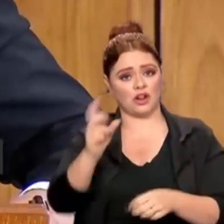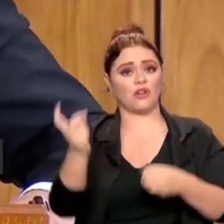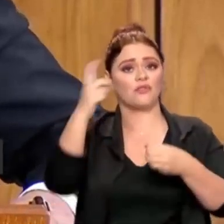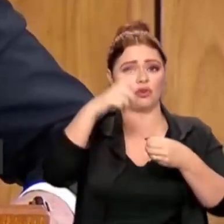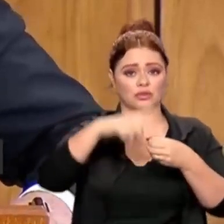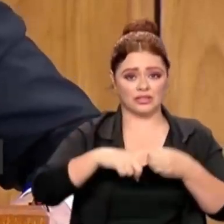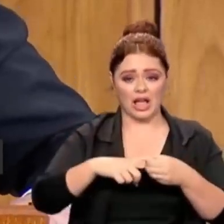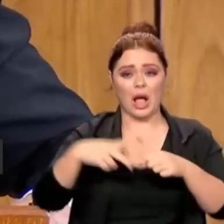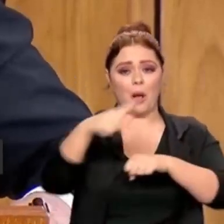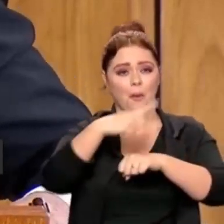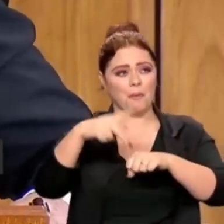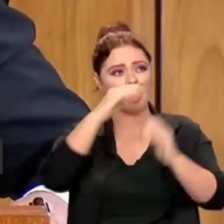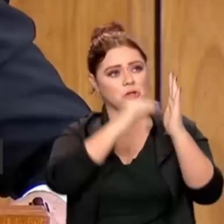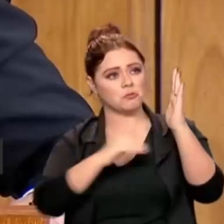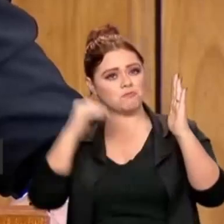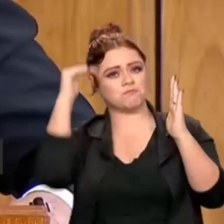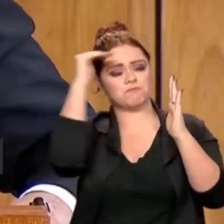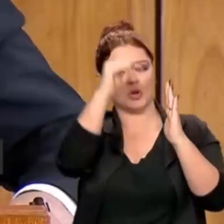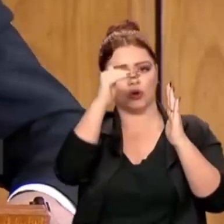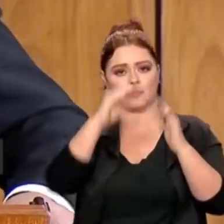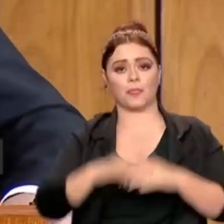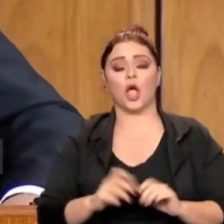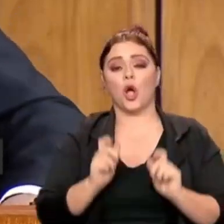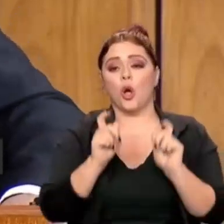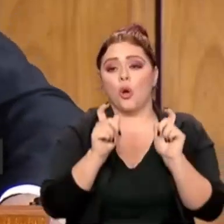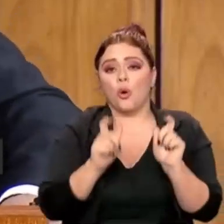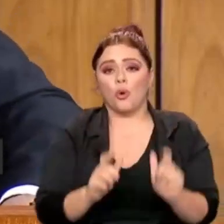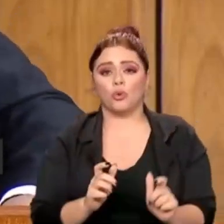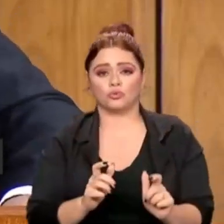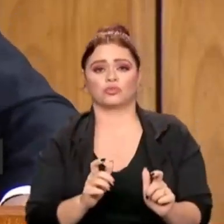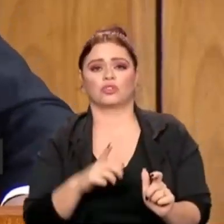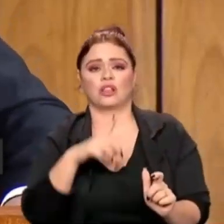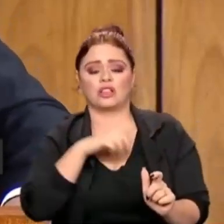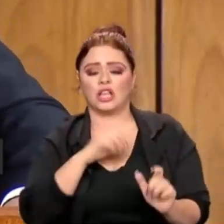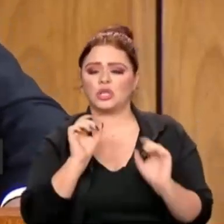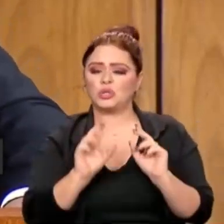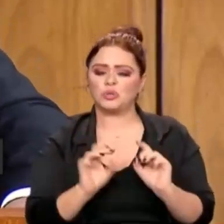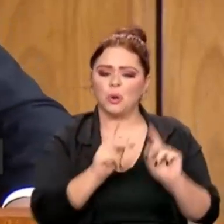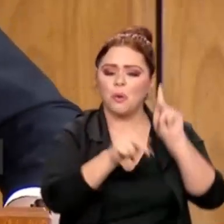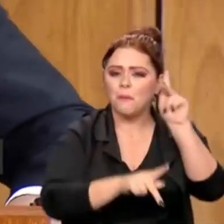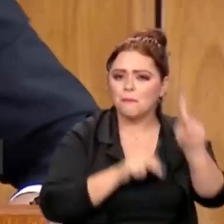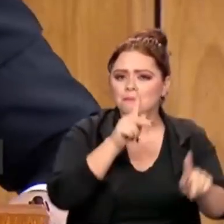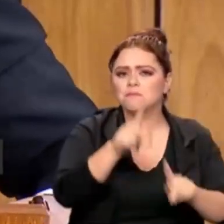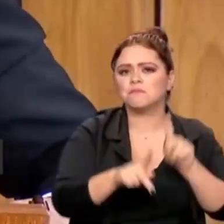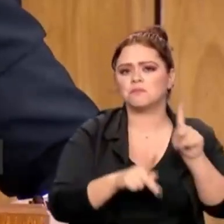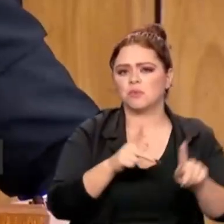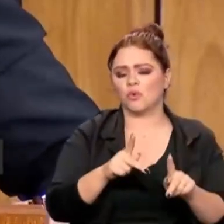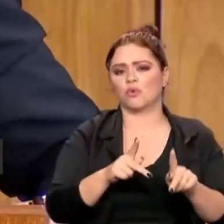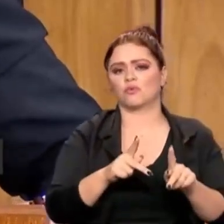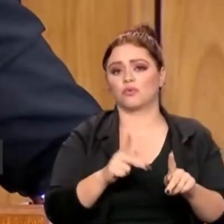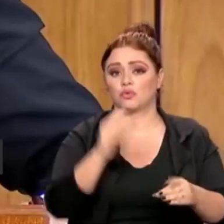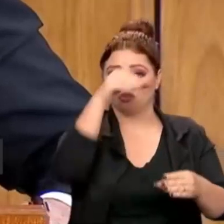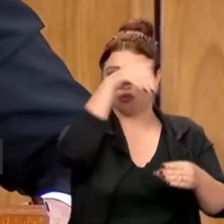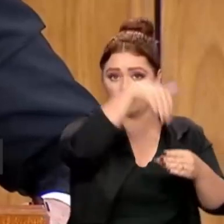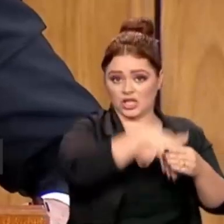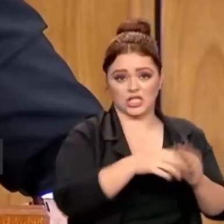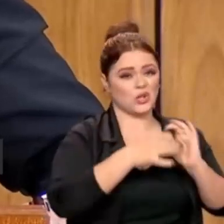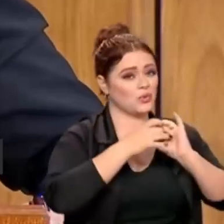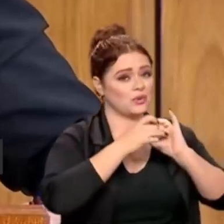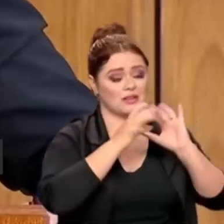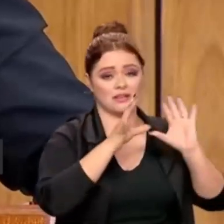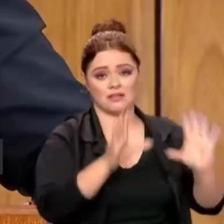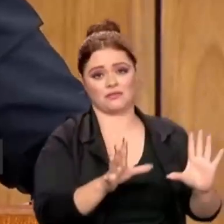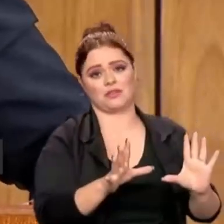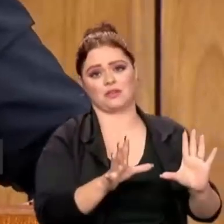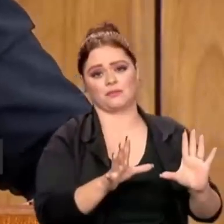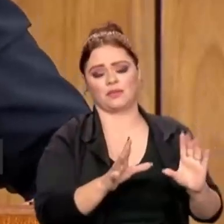país soberano, onde somente o seu povo, através de votação livre,